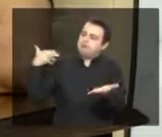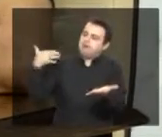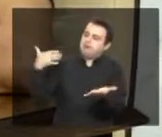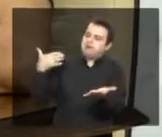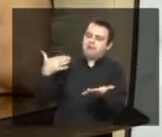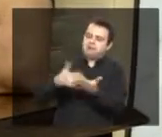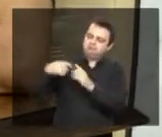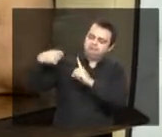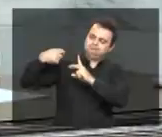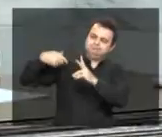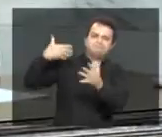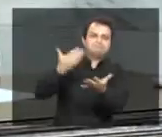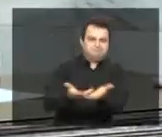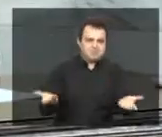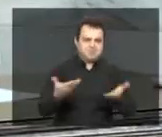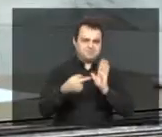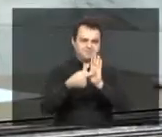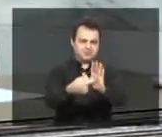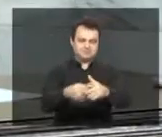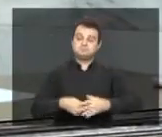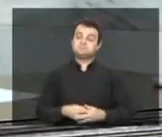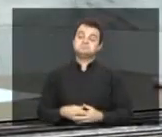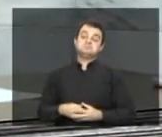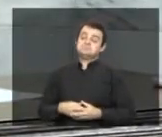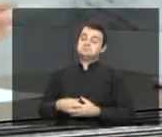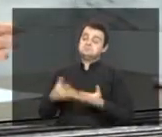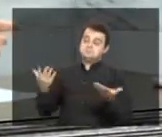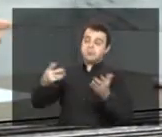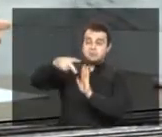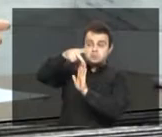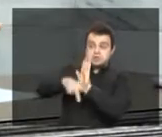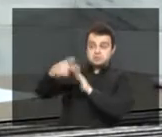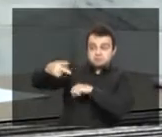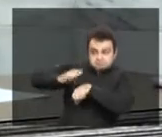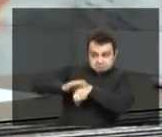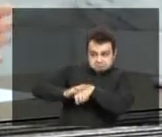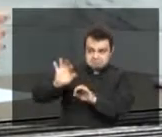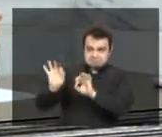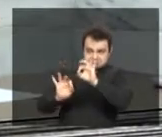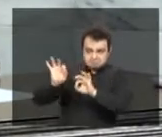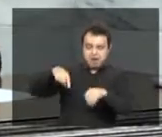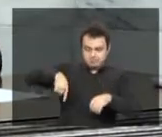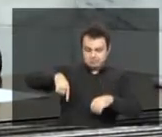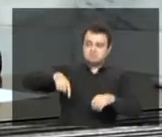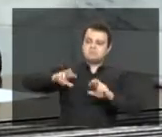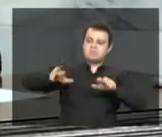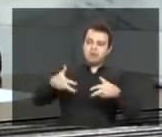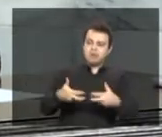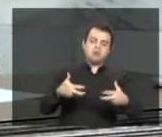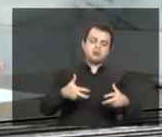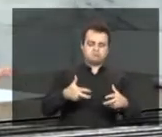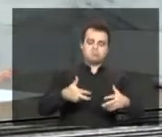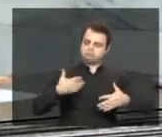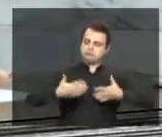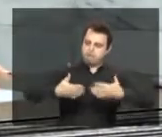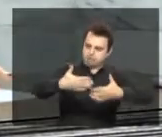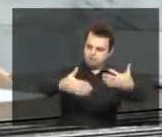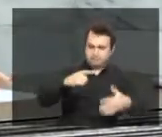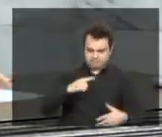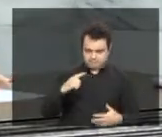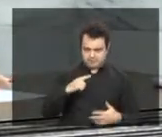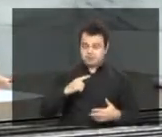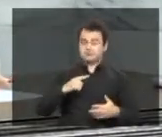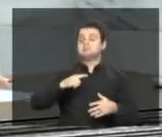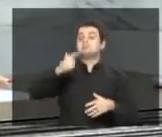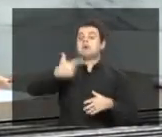longo desses meses. Então, vereador, vamos falar sobre alguns projetos de sua autoria que estão em tramitação aqui no Poder Legislativo e também sobre